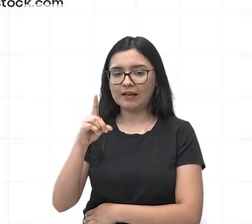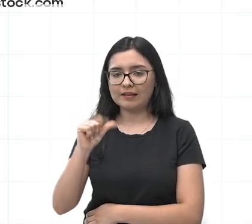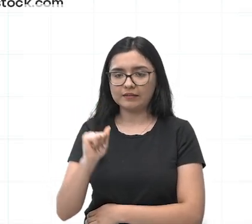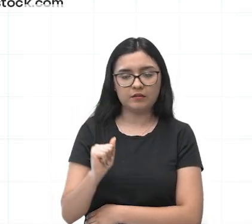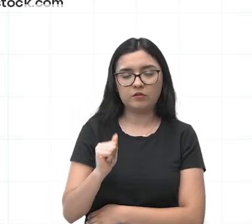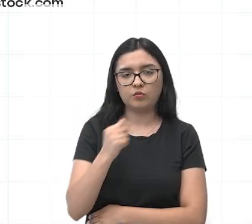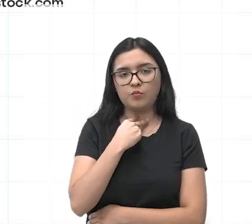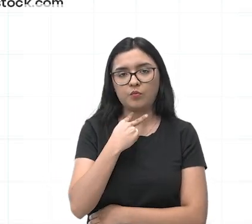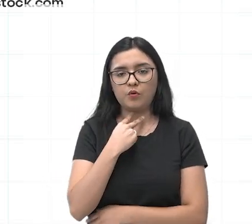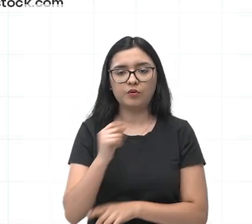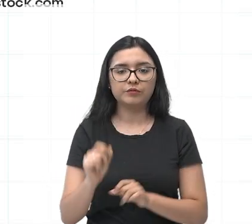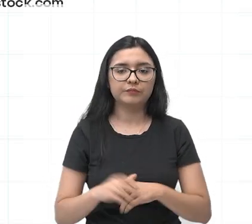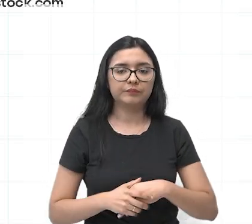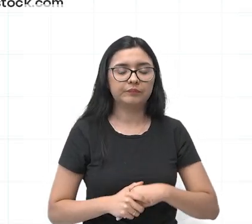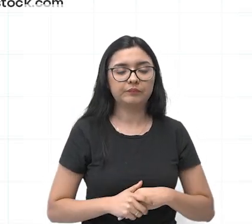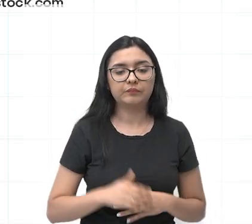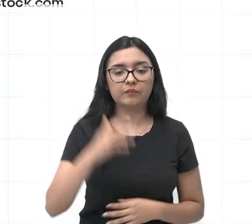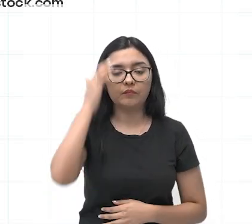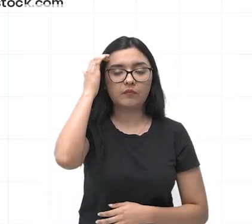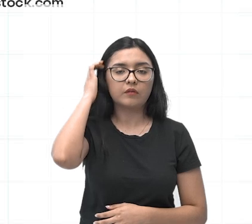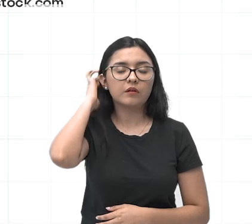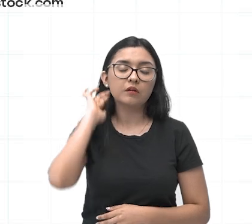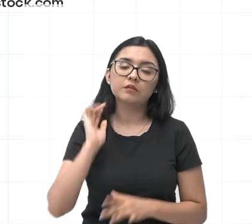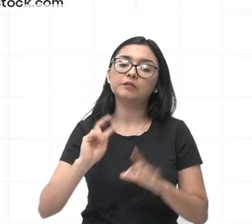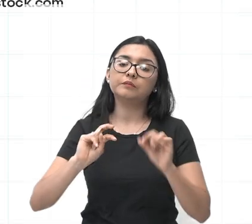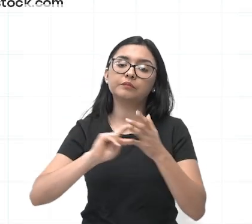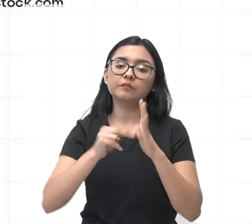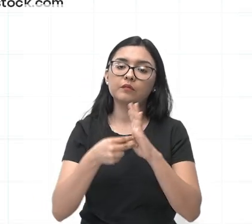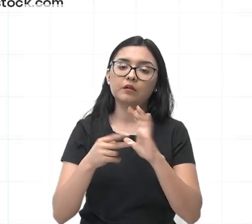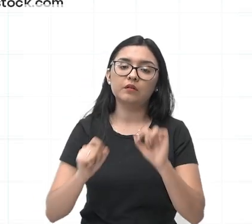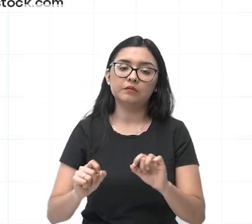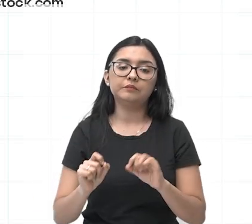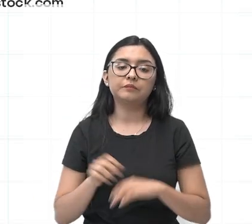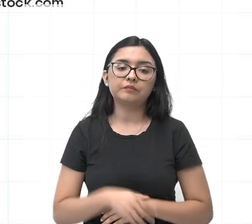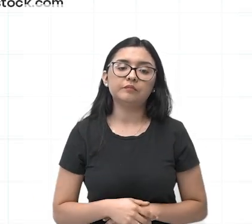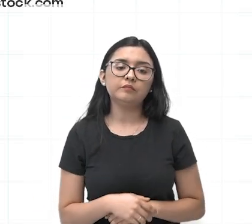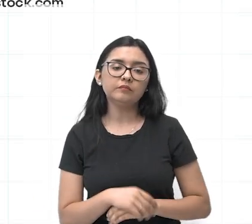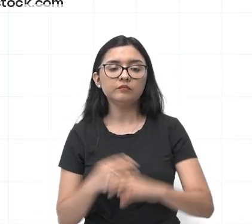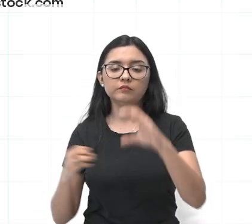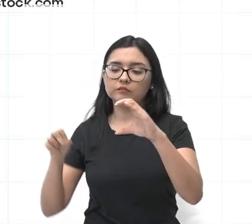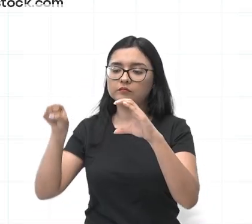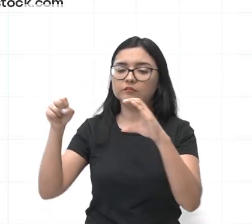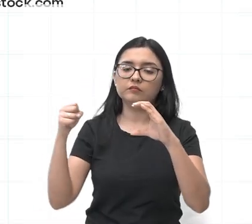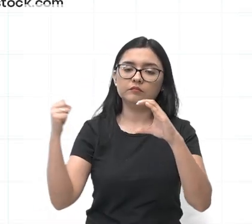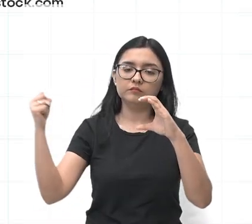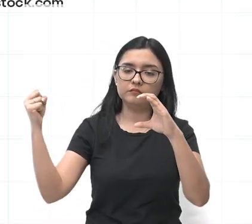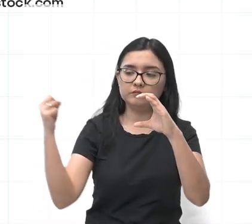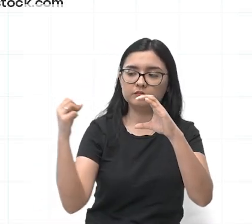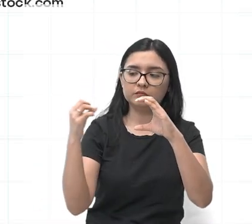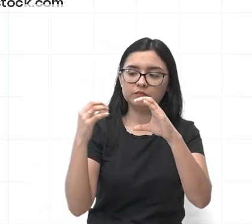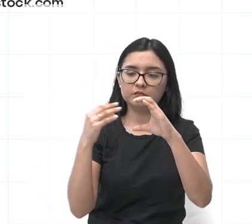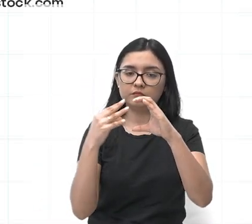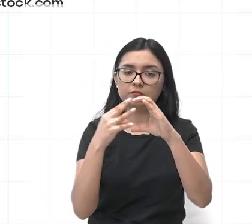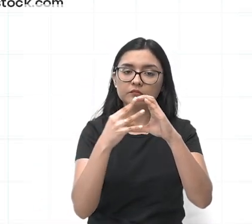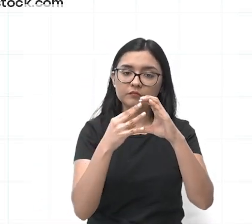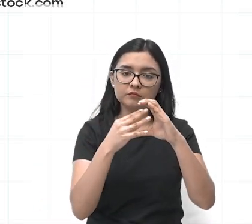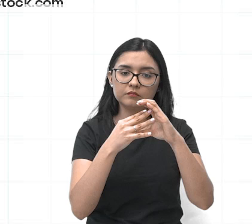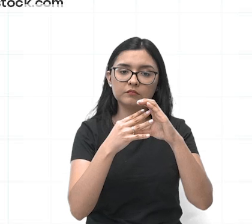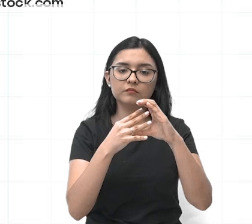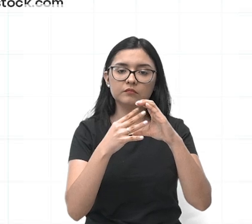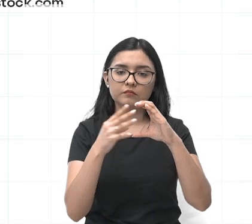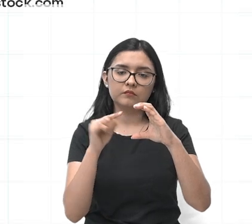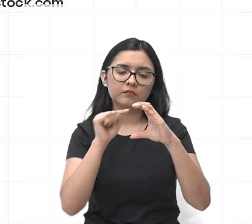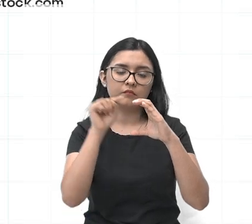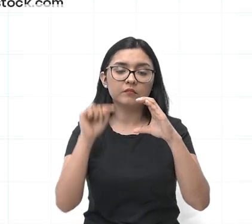não deveria se apresentar nesse formato. Ou seja, a luz ela vai sofrer desvios formando